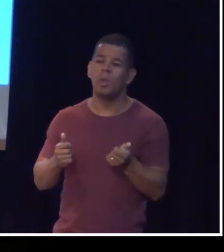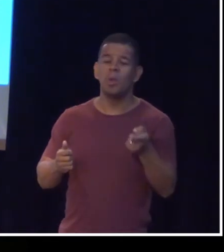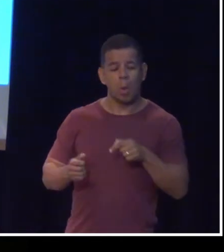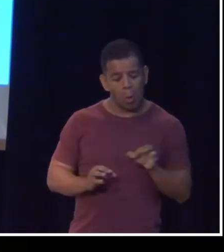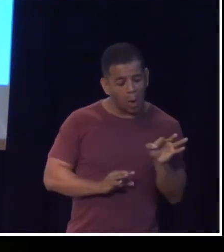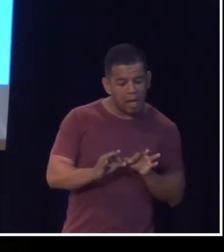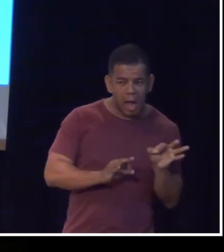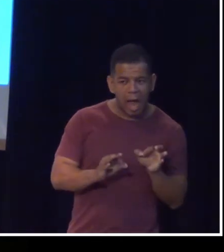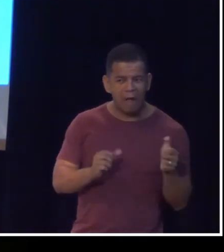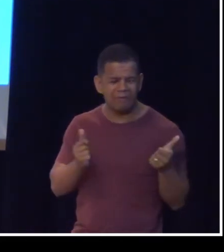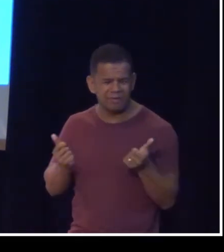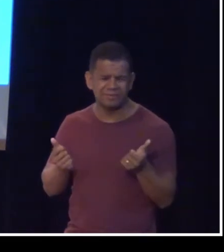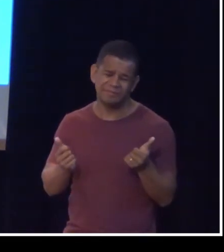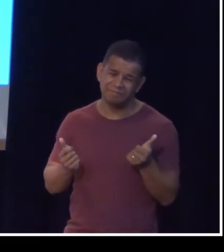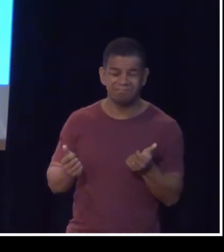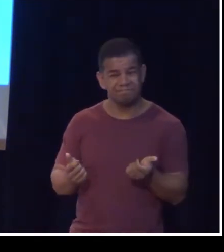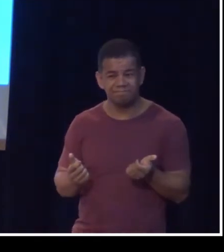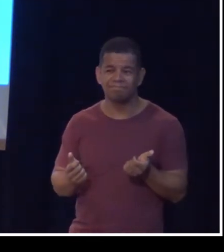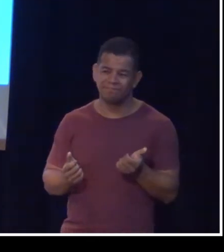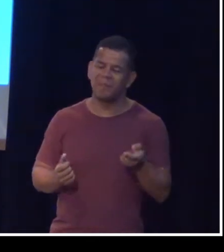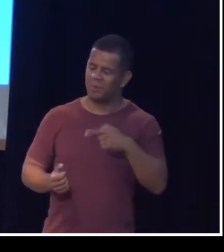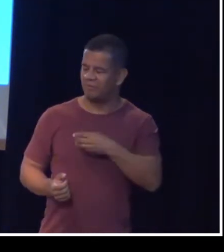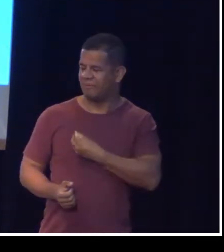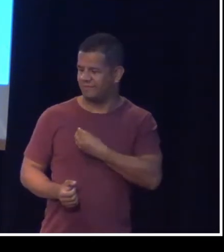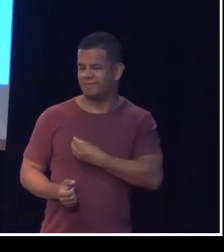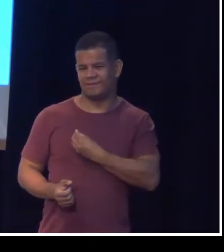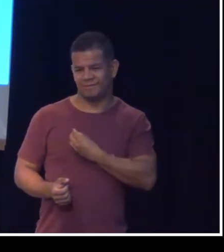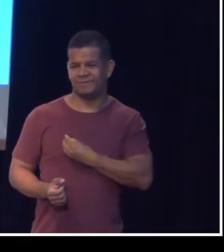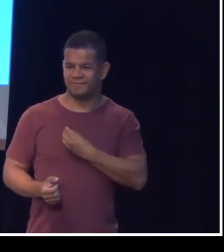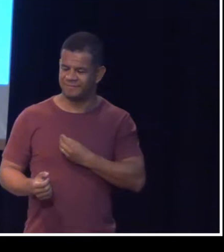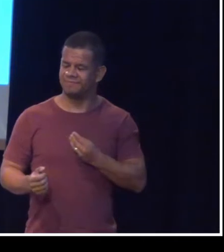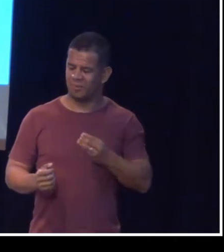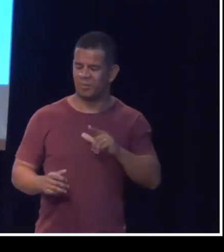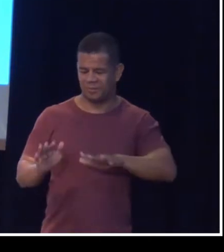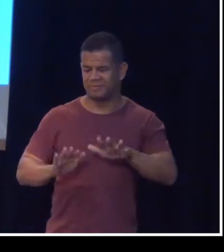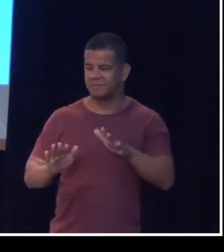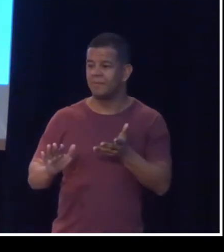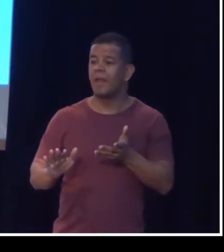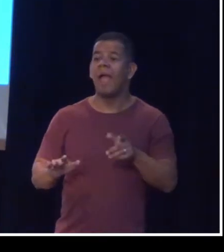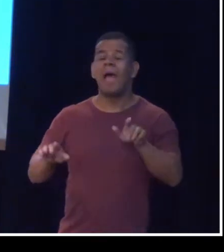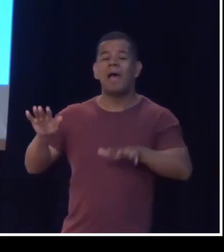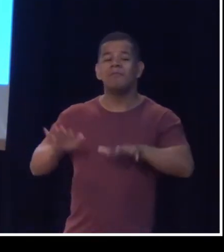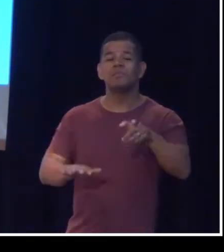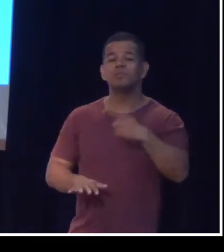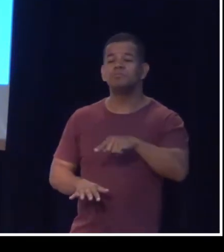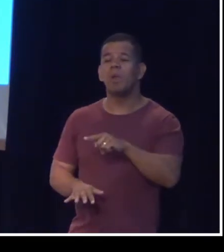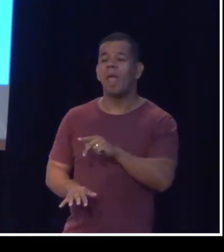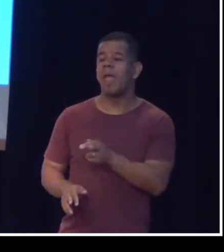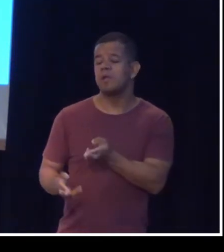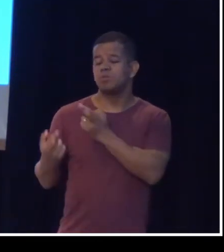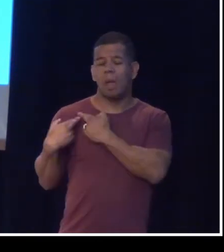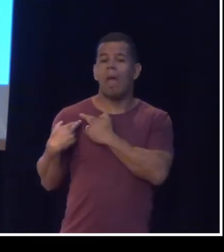vezes vivemos assim, né? Eu vou dizer que a gente sempre delega a responsabilidade ao máximo de pessoas possíveis. A